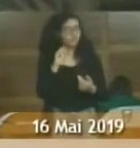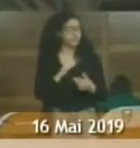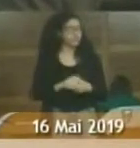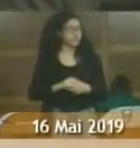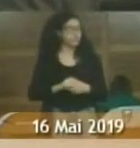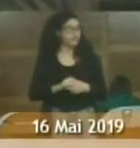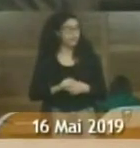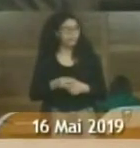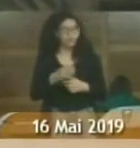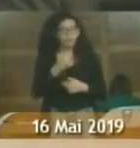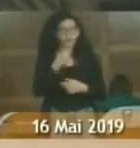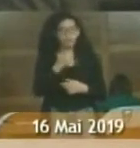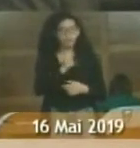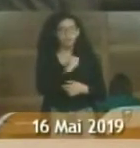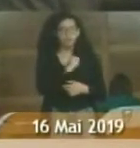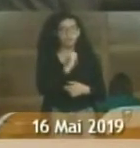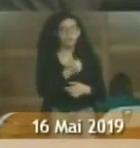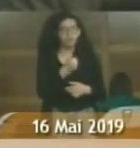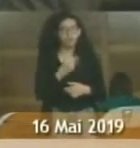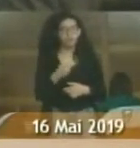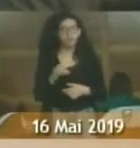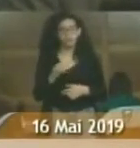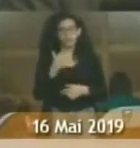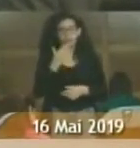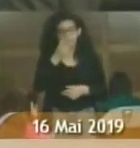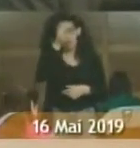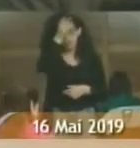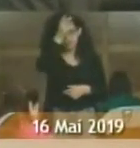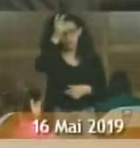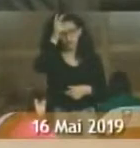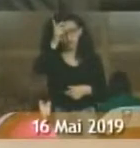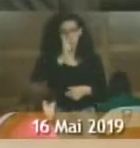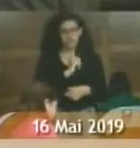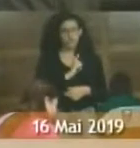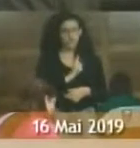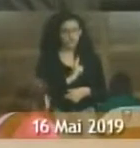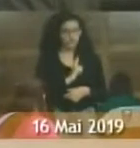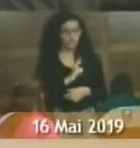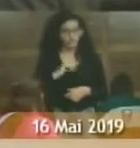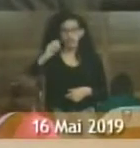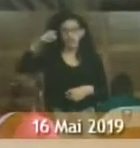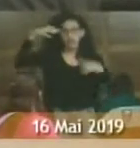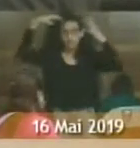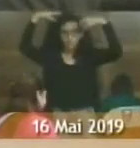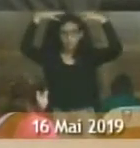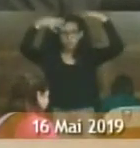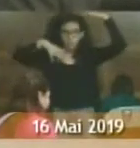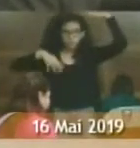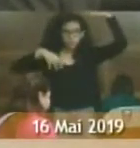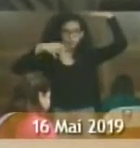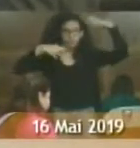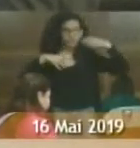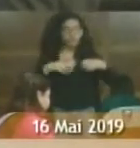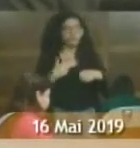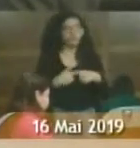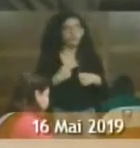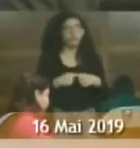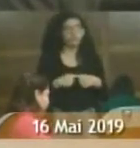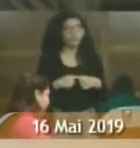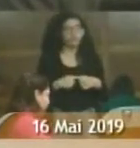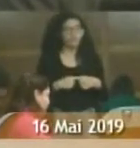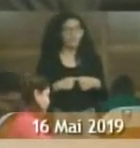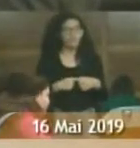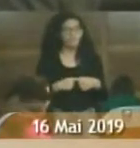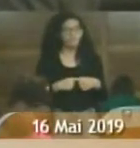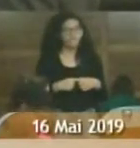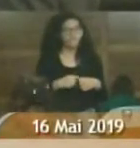2019. Indicação número 129, indicando ao prefeito municipal a colocação de chuveiros na Avenida Marquês de Leão, na Praia da Costeirinha,